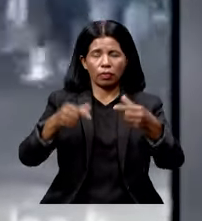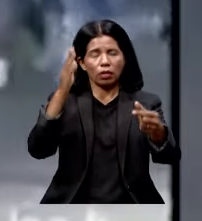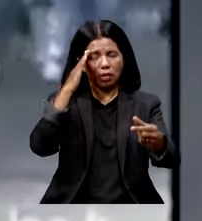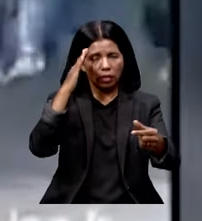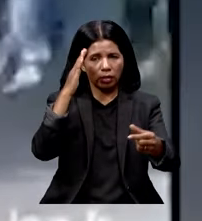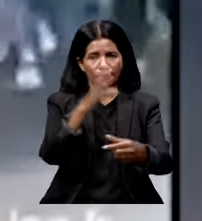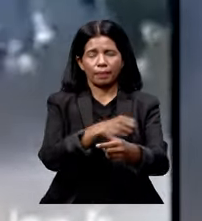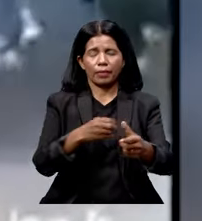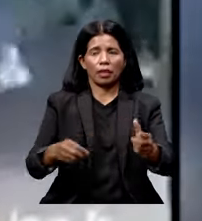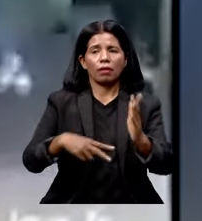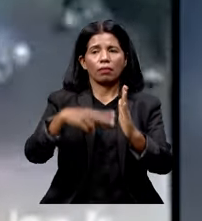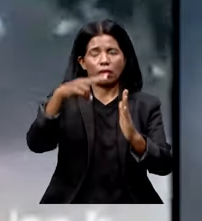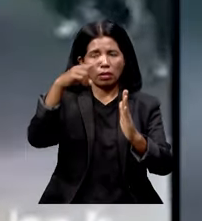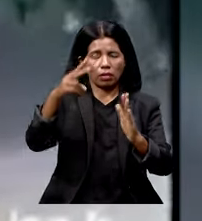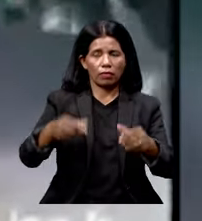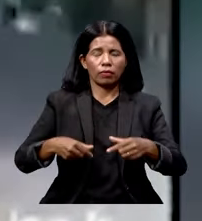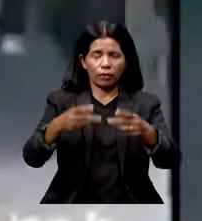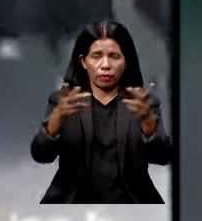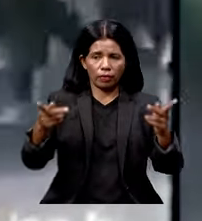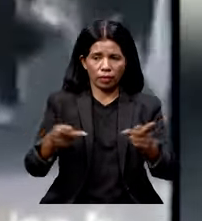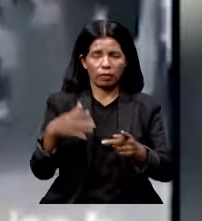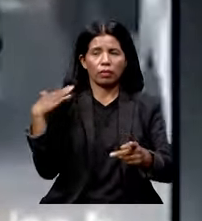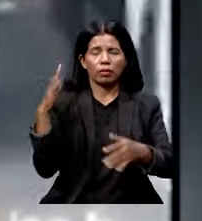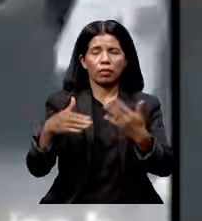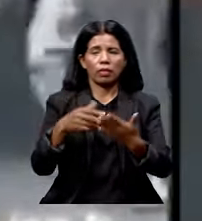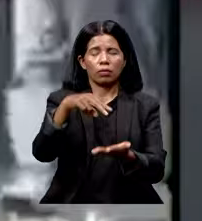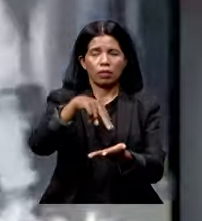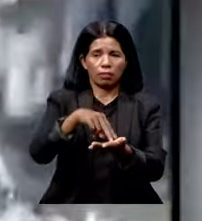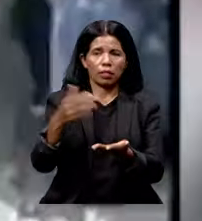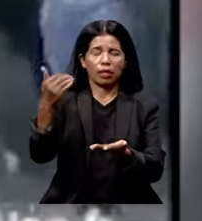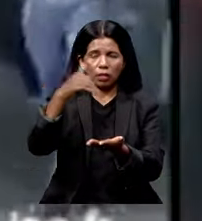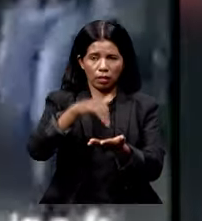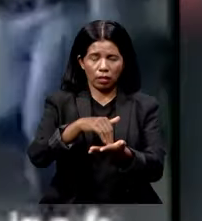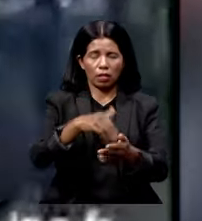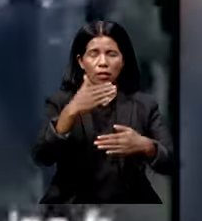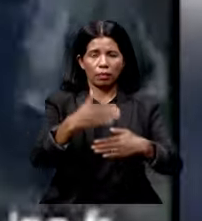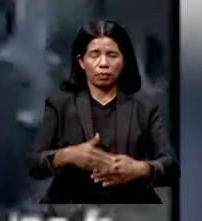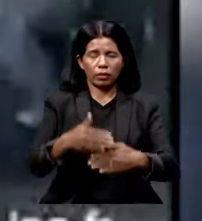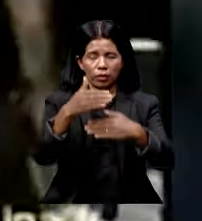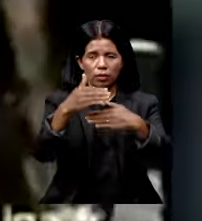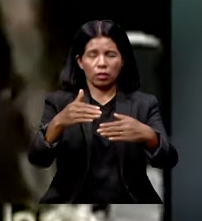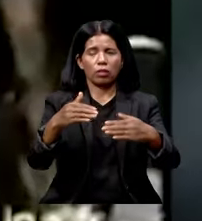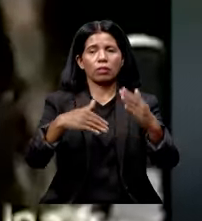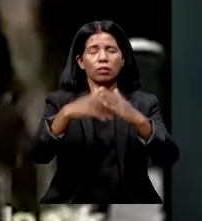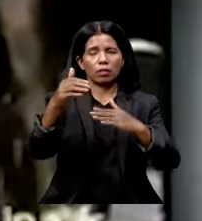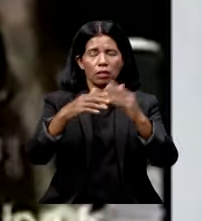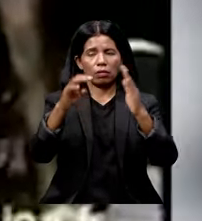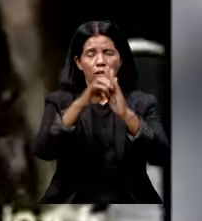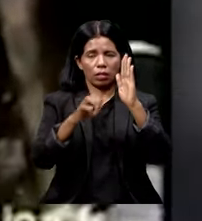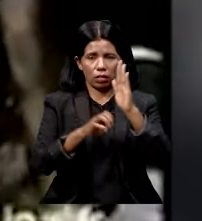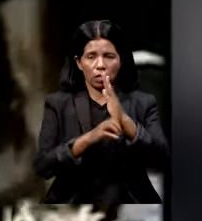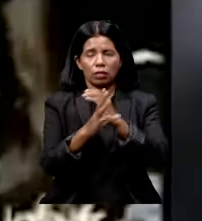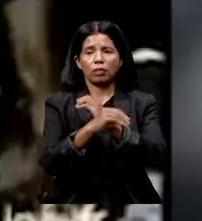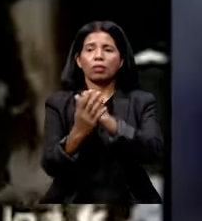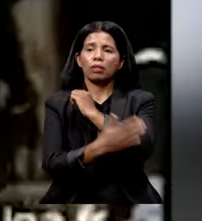valor ida ne be maka ho espaço ba jovens ira para tu hambrik la fal que ta processo construção estado construção nação precisa ter